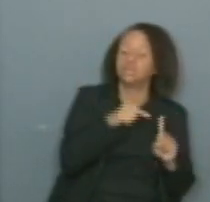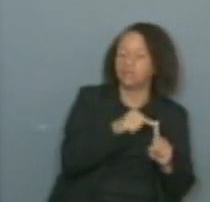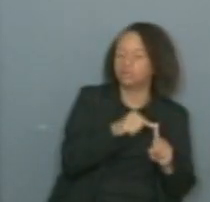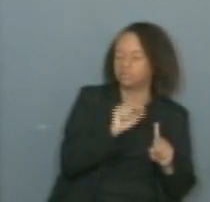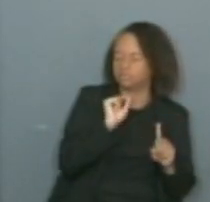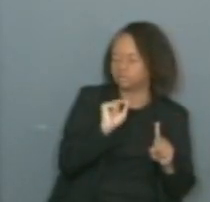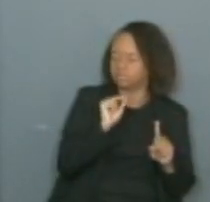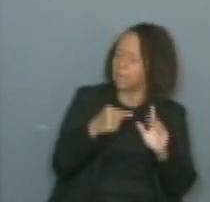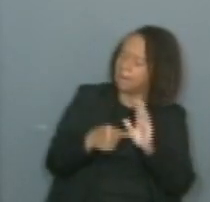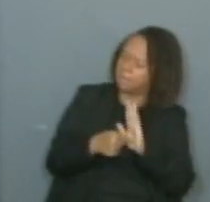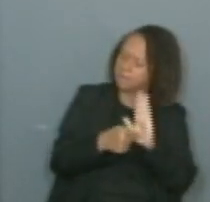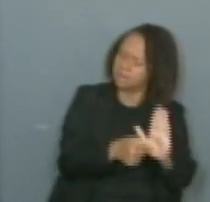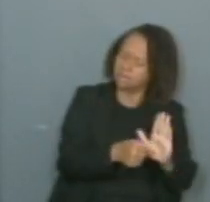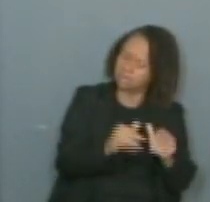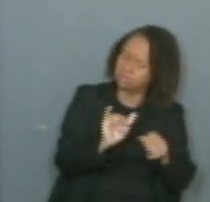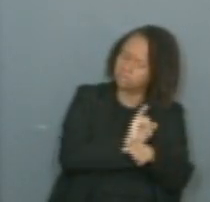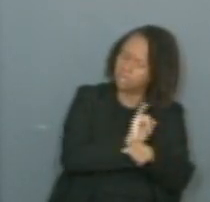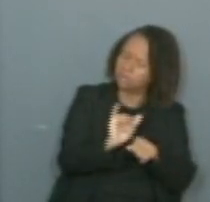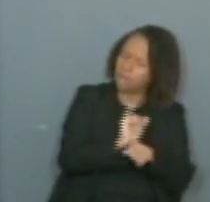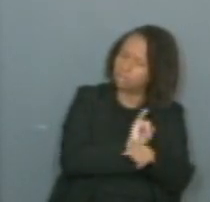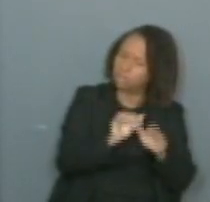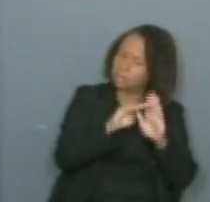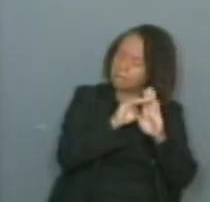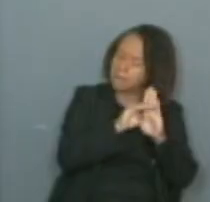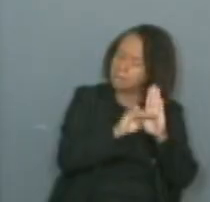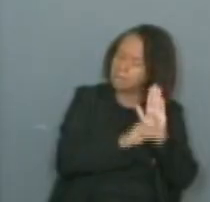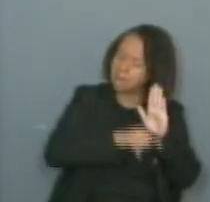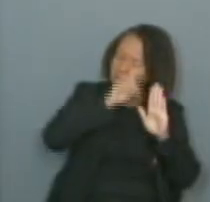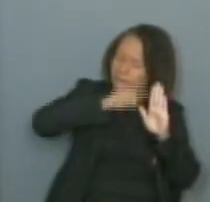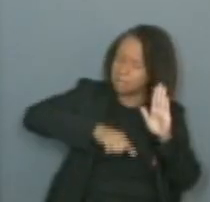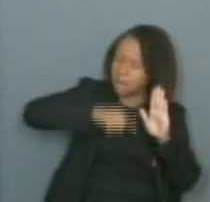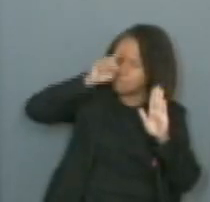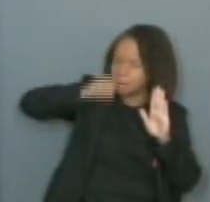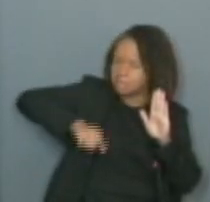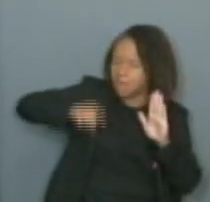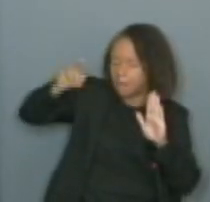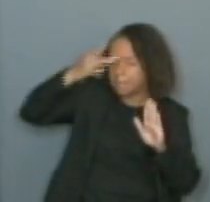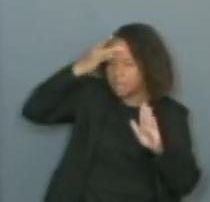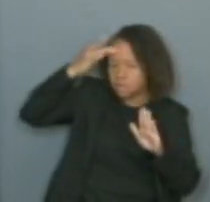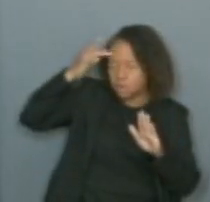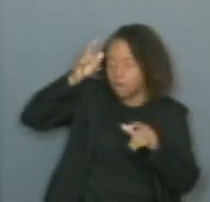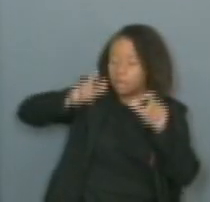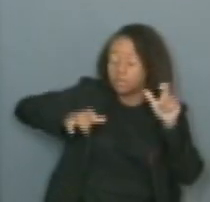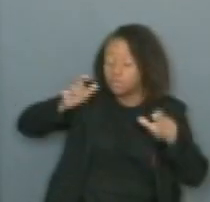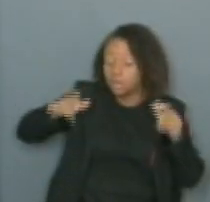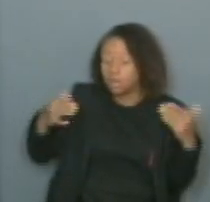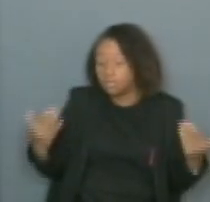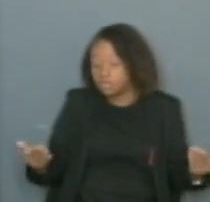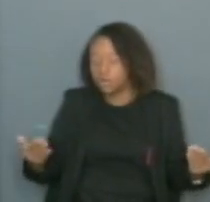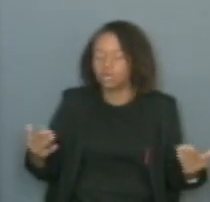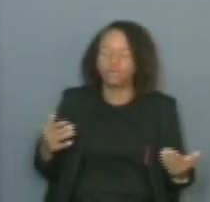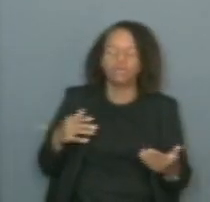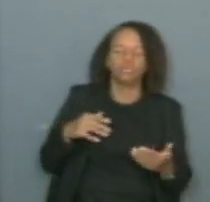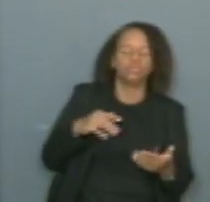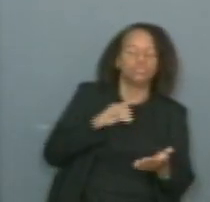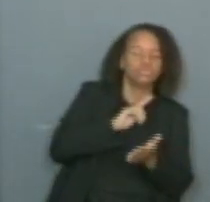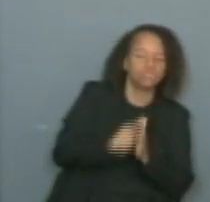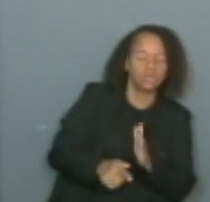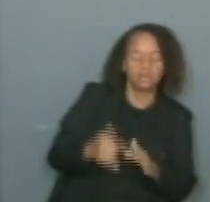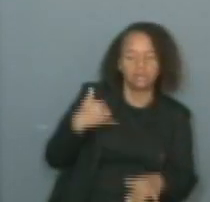presidente, dados estatísticos. Quem foram as pessoas tocadas por esse programa? Gênero,